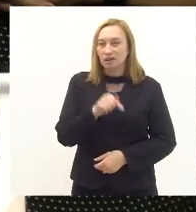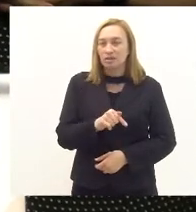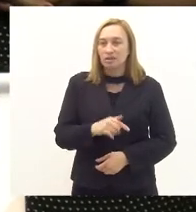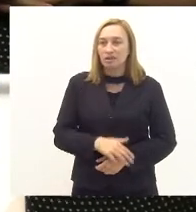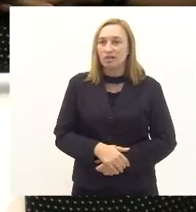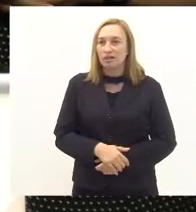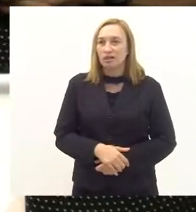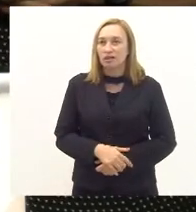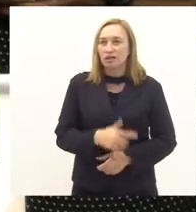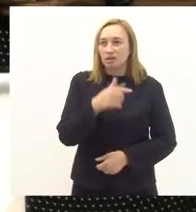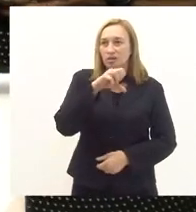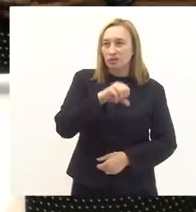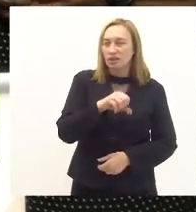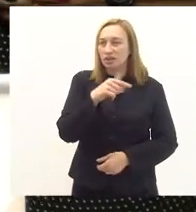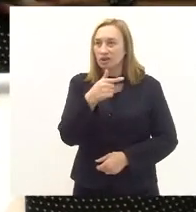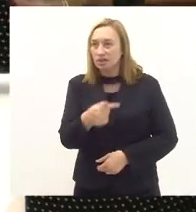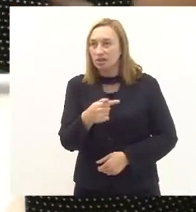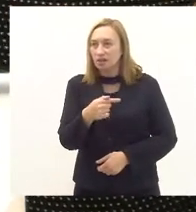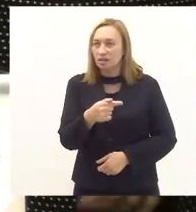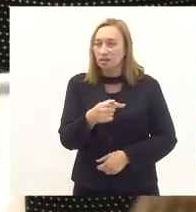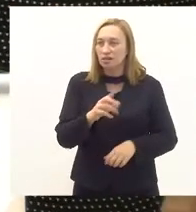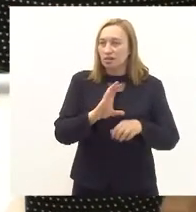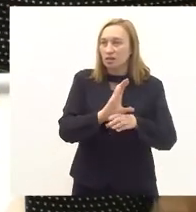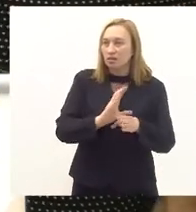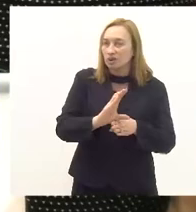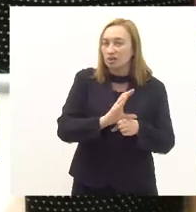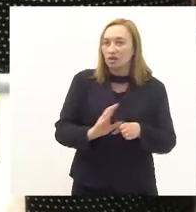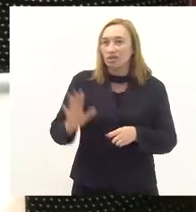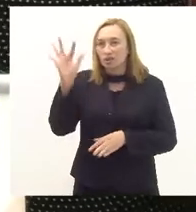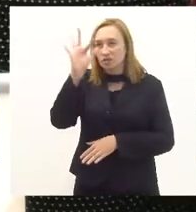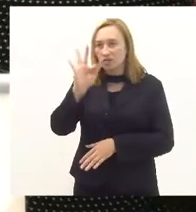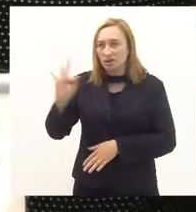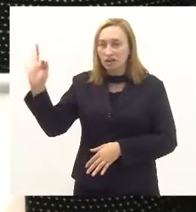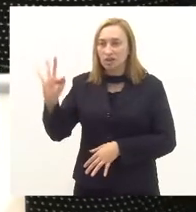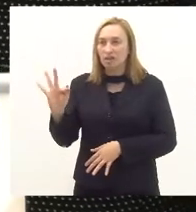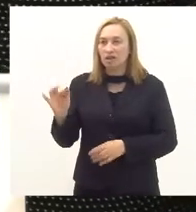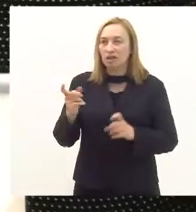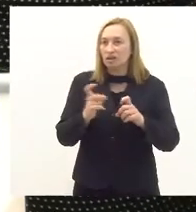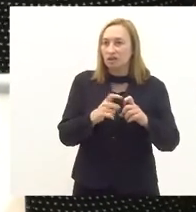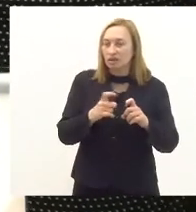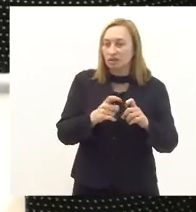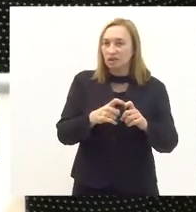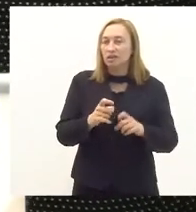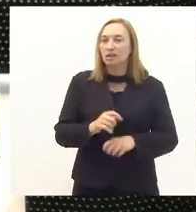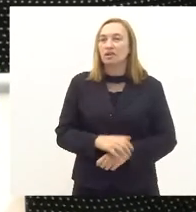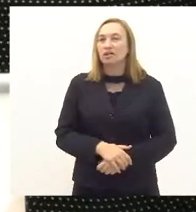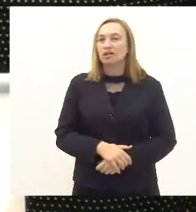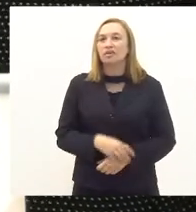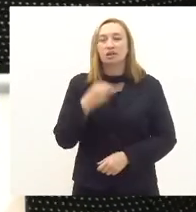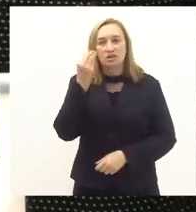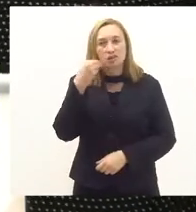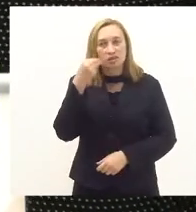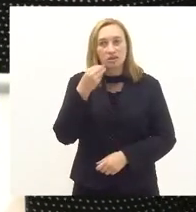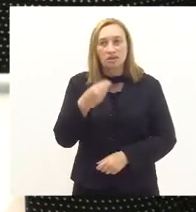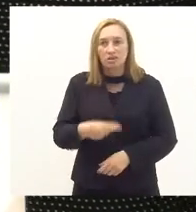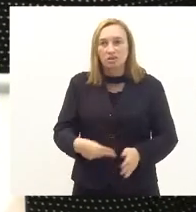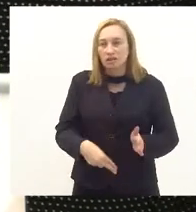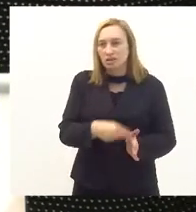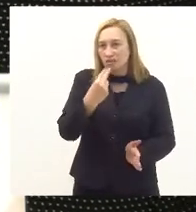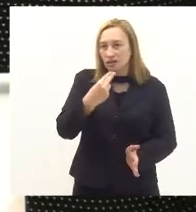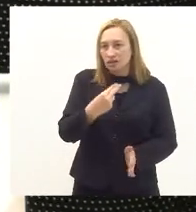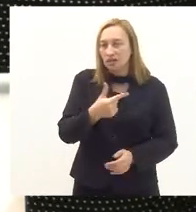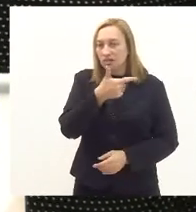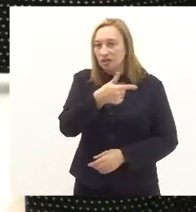desde a de 97, quando o Conselho Federal de Medicina autoriza a título experimental a realização de cirurgia, passando